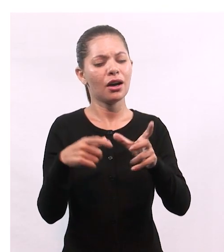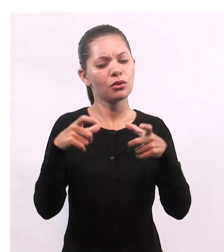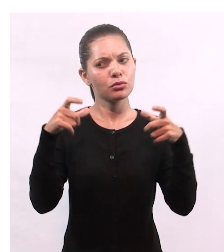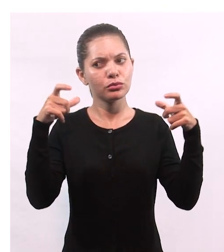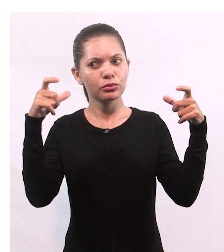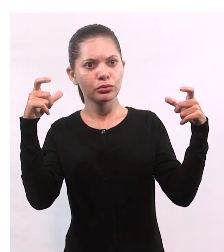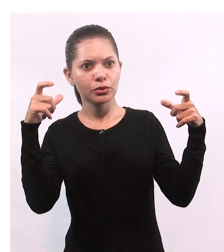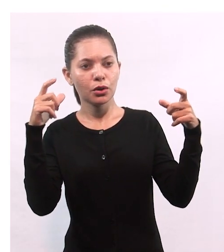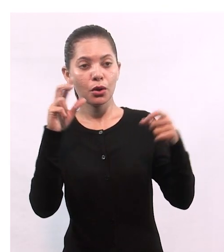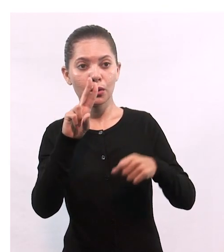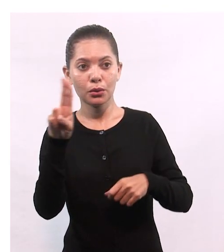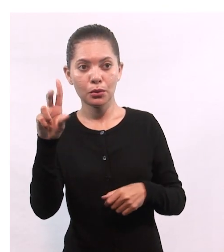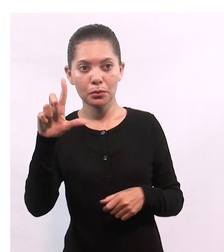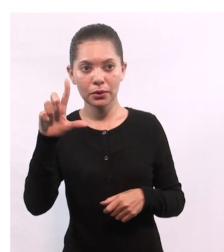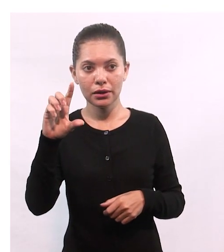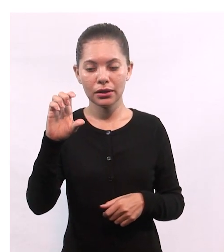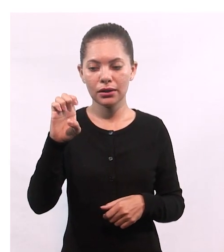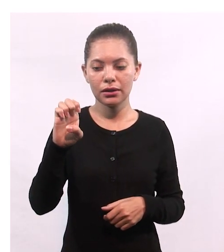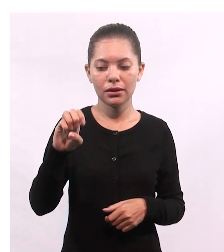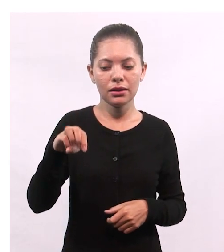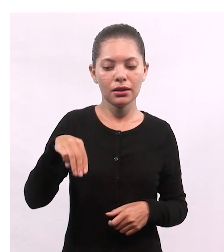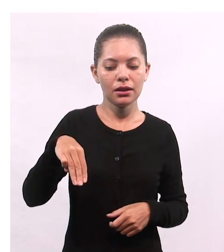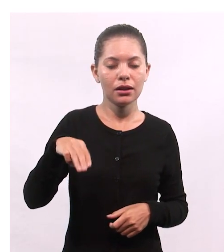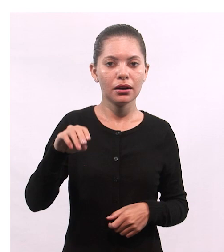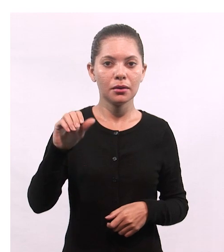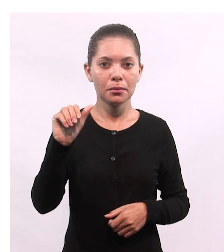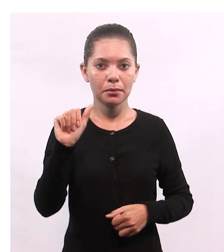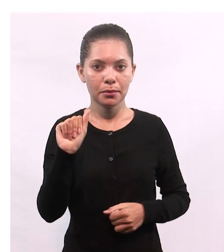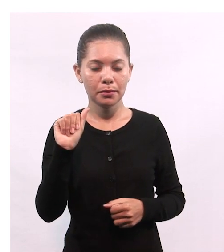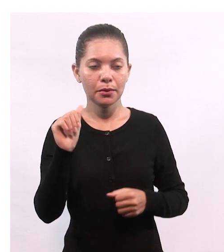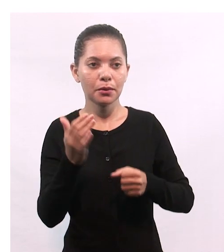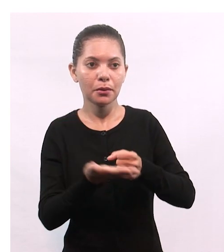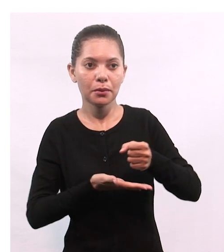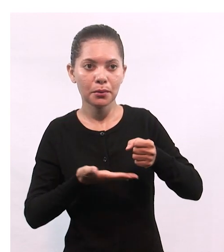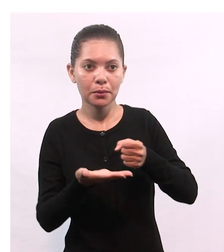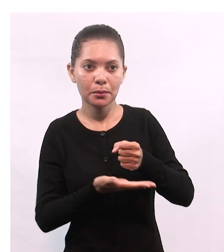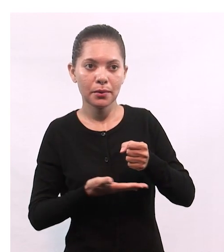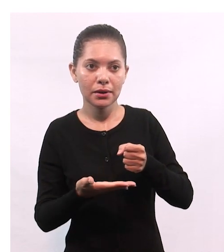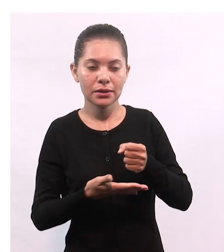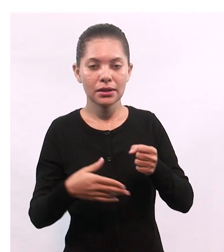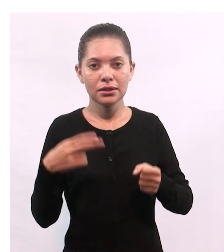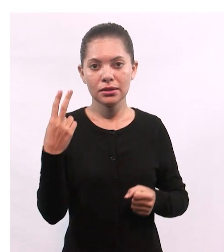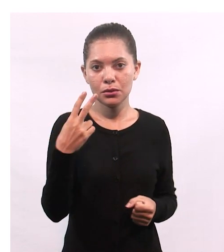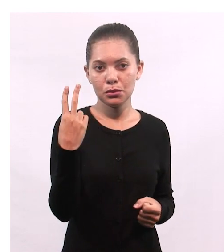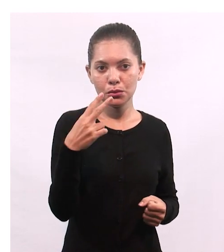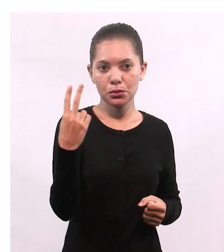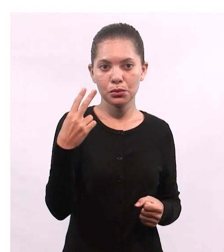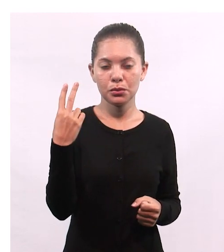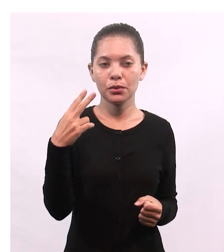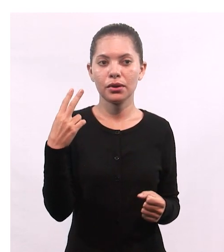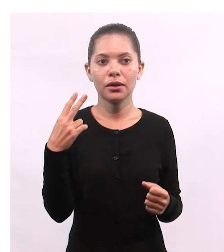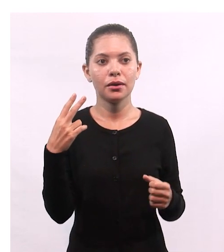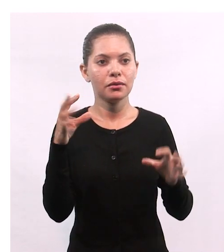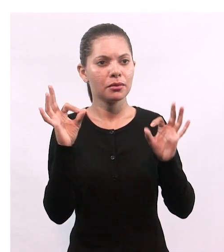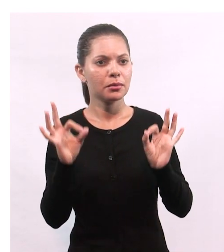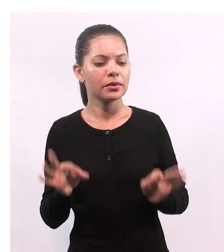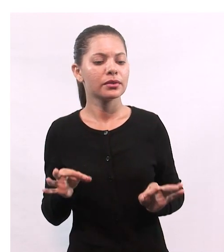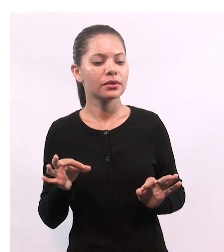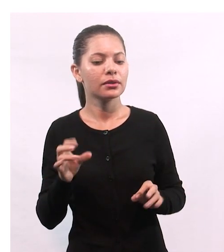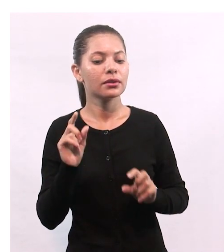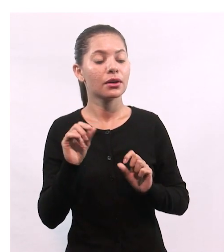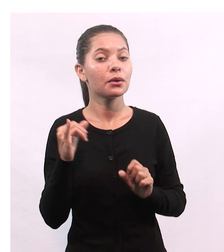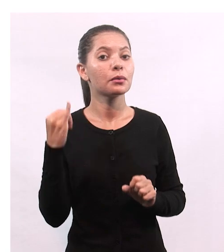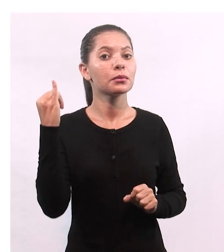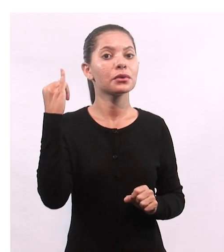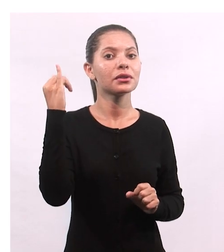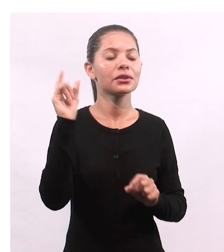demonstração de algo maior, a gente chama de lema. E com base nessa segunda afirmação, a gente chega